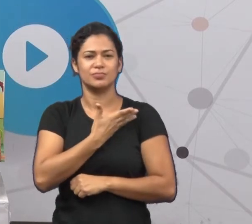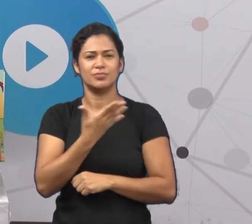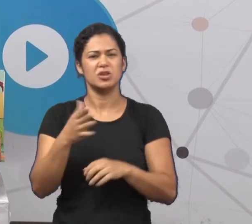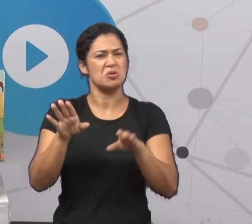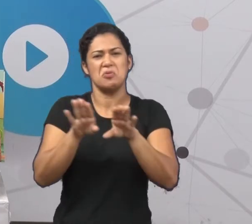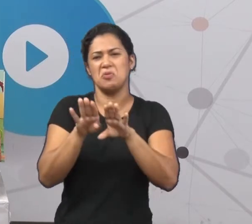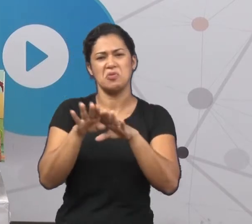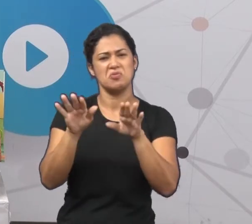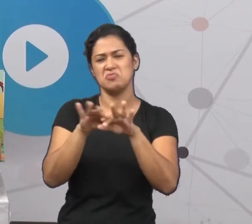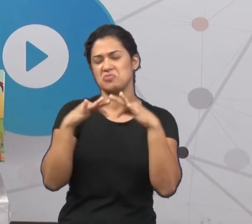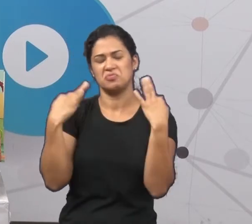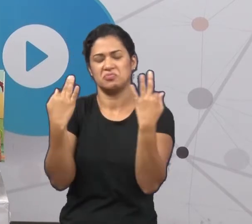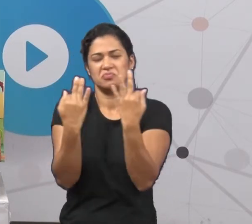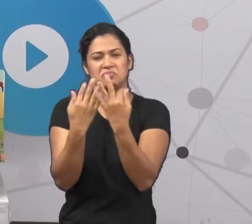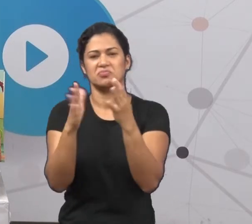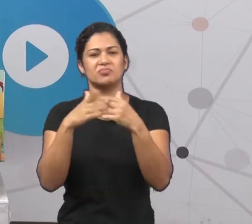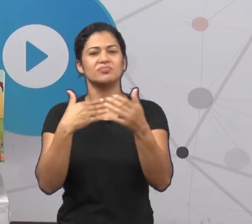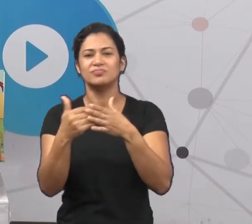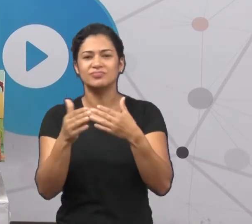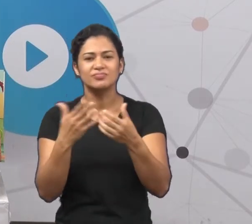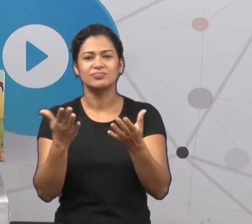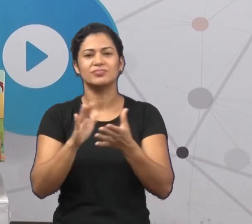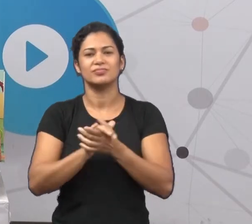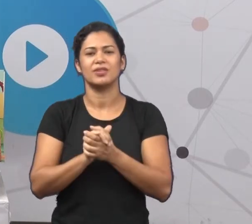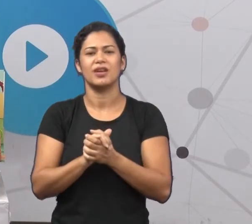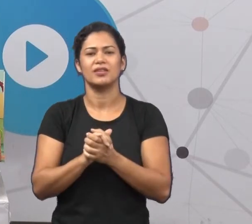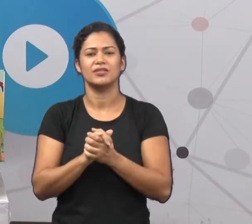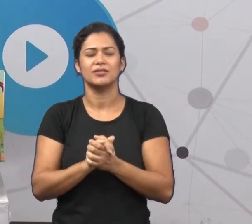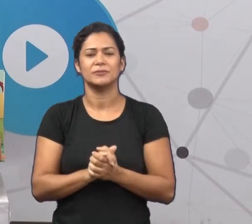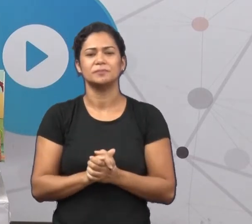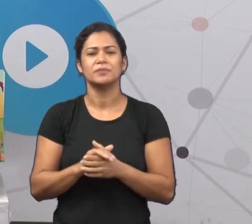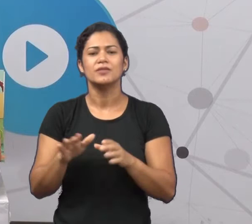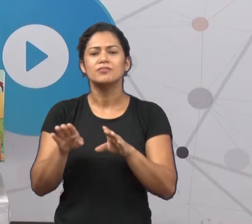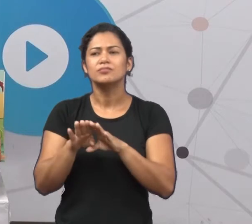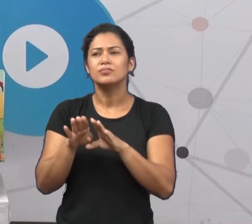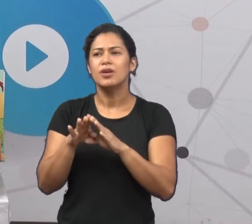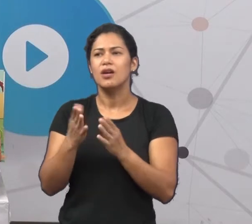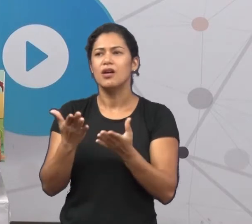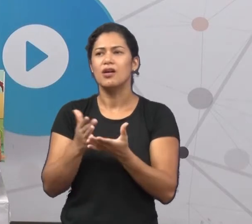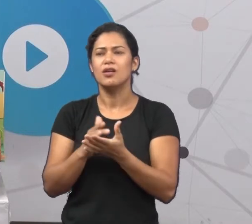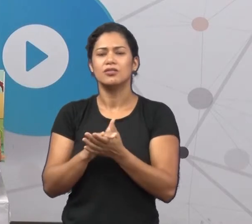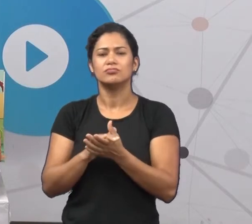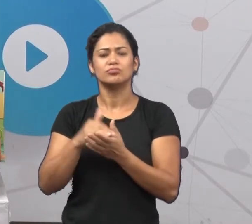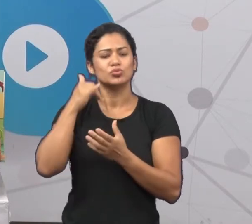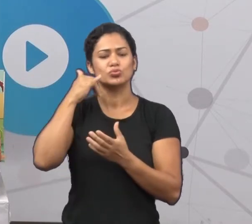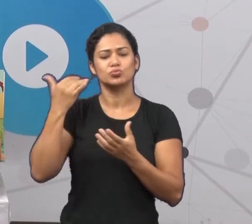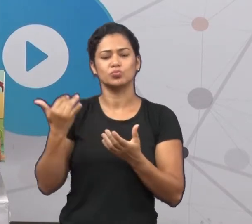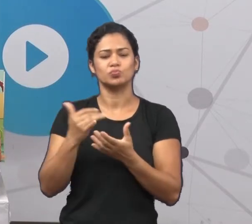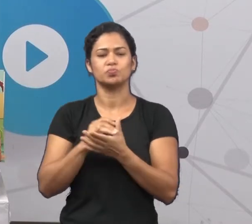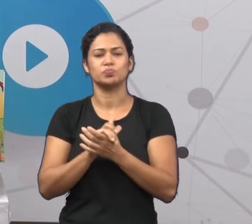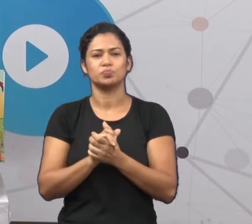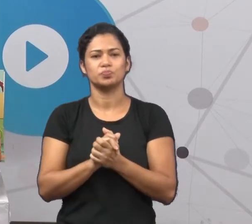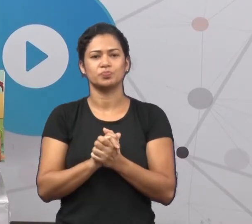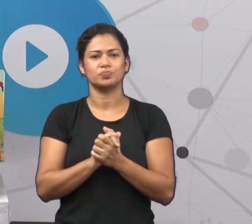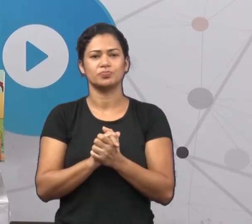utilizando um aparelho celular ligado a uma antena ou mesmo ligado a um aparelho rural.